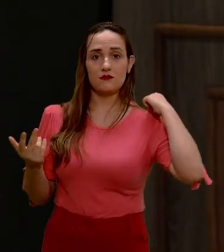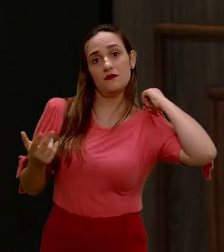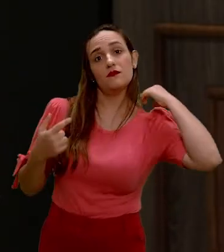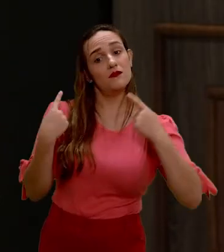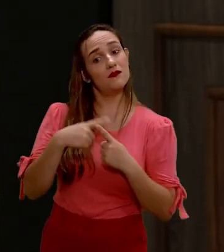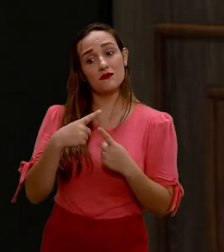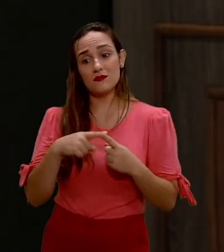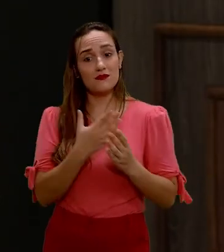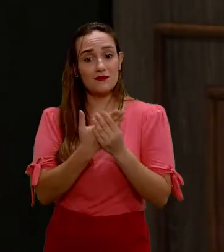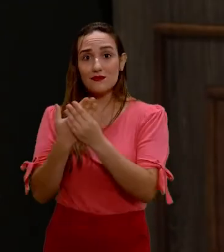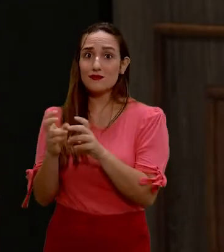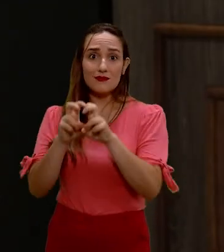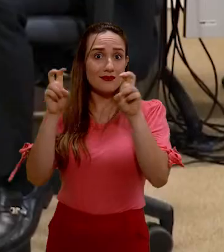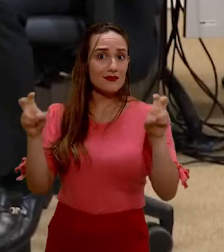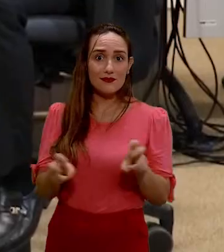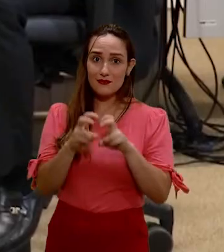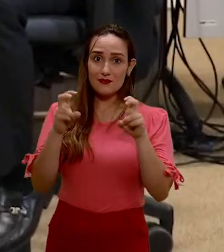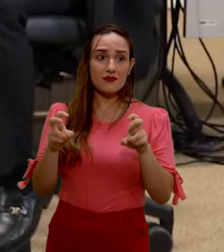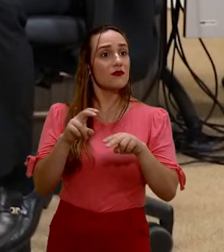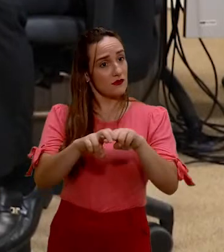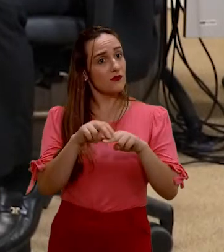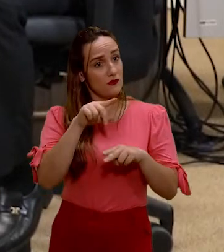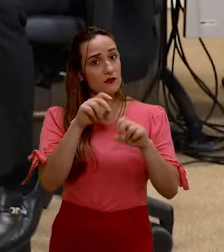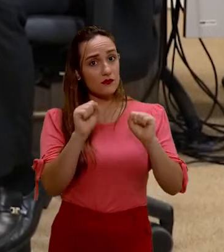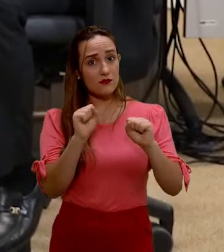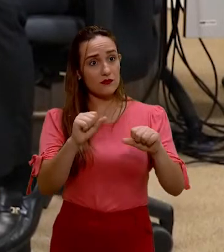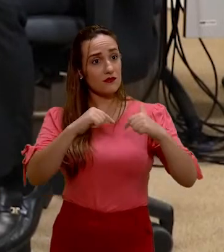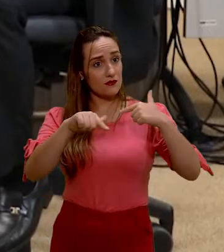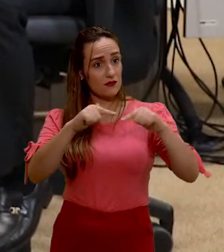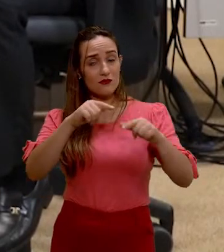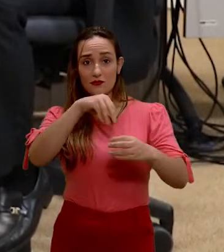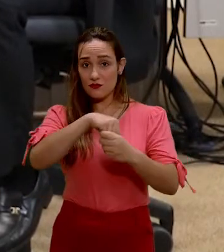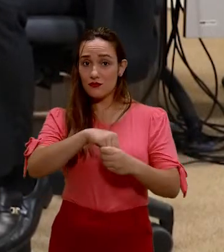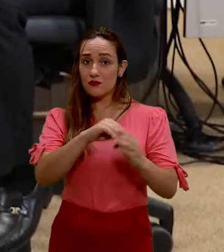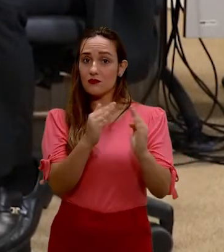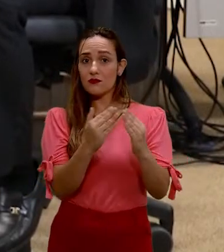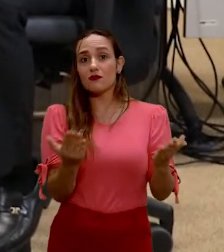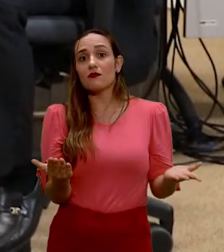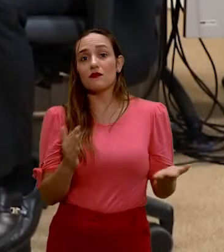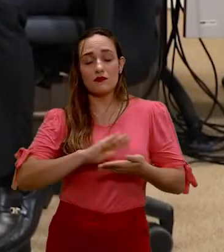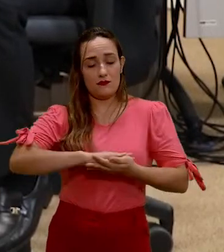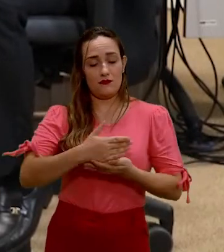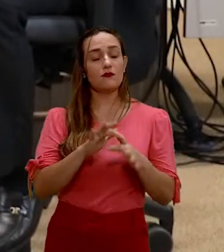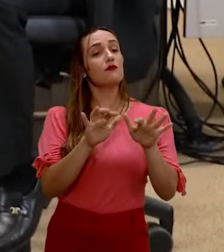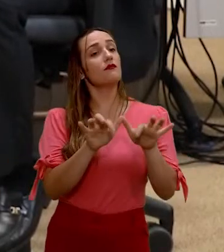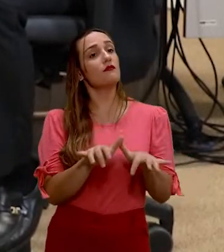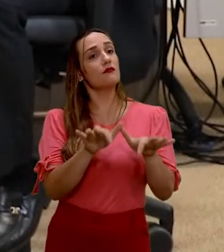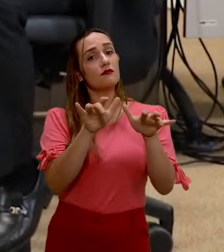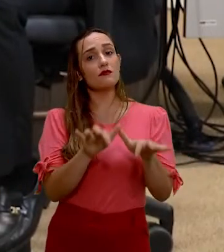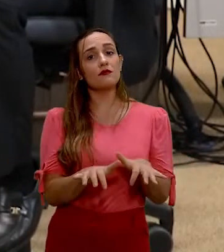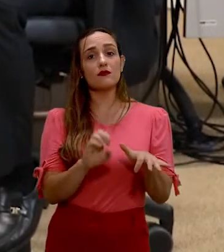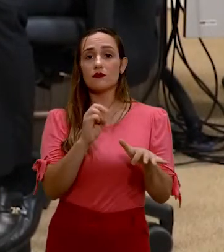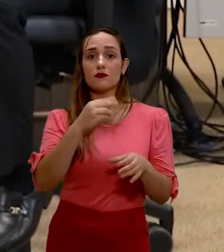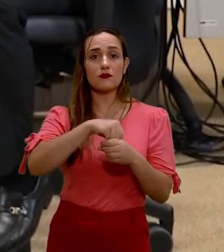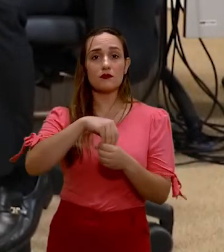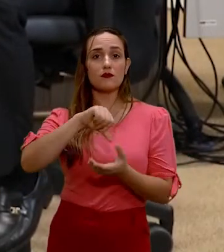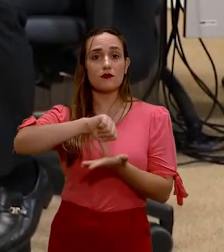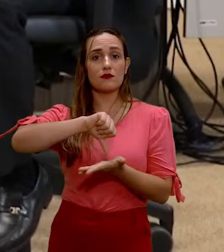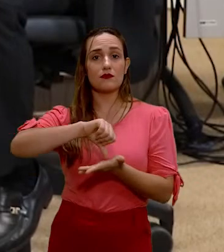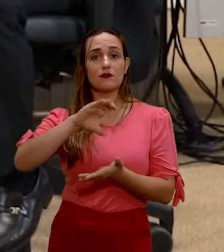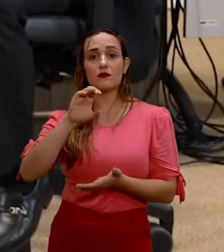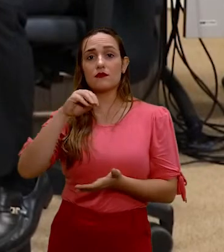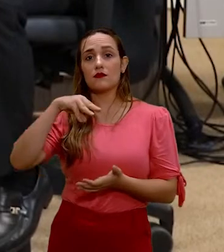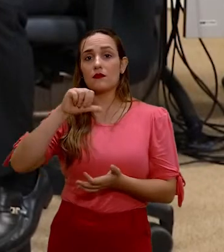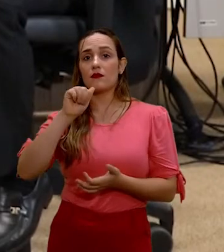porque o processo é eletrônico. Então ele pode trabalhar para a CPE, não mais para o cartório da própria comarca.